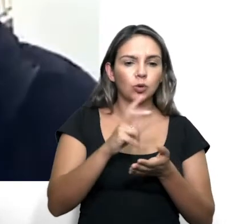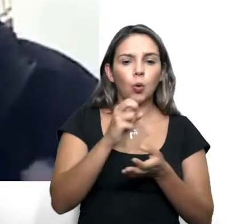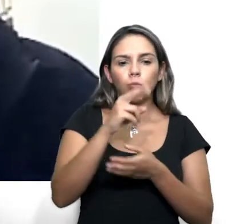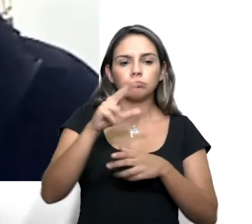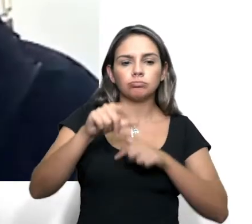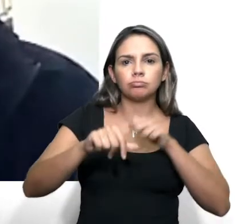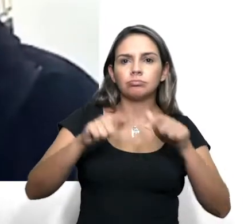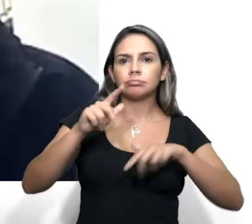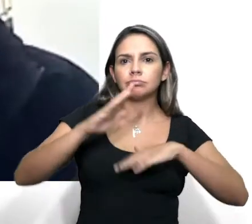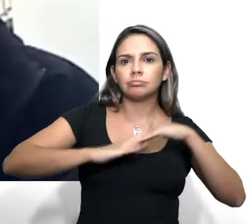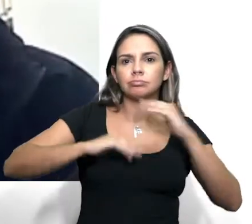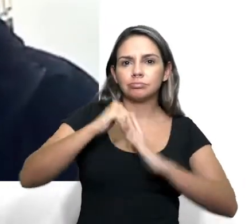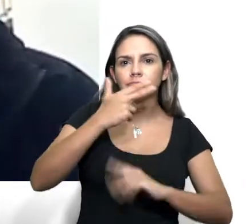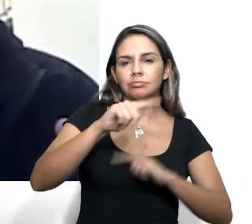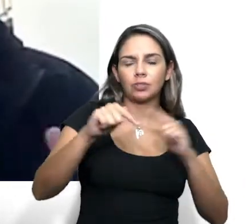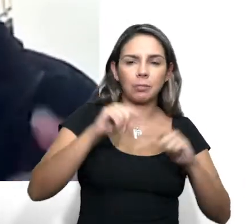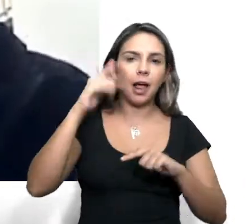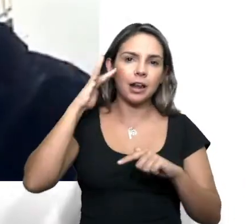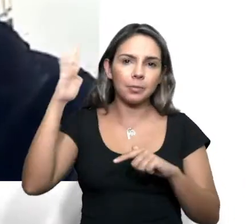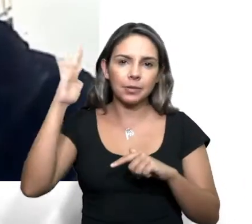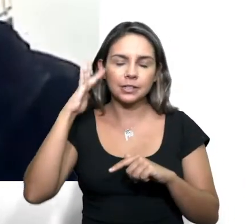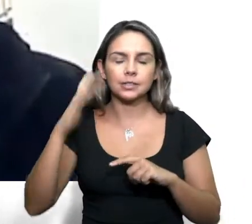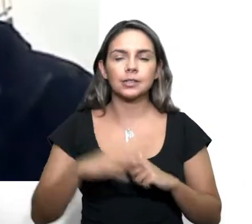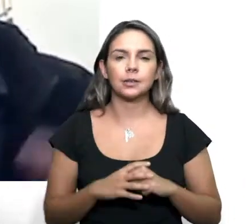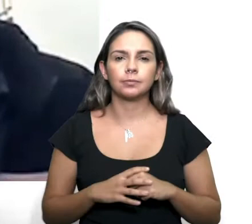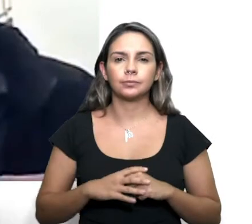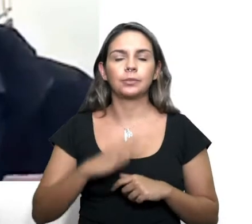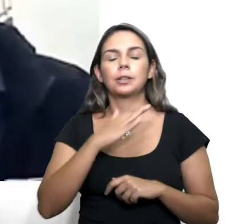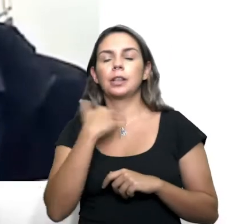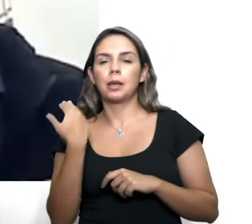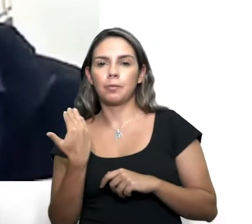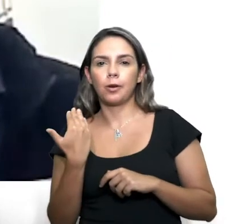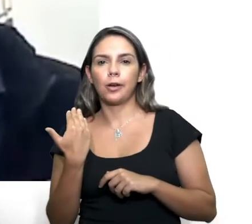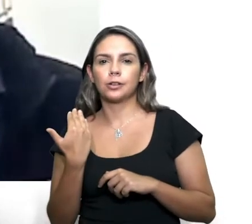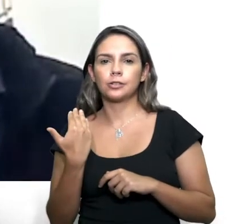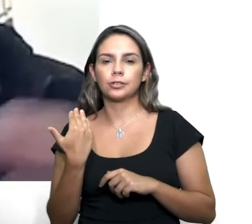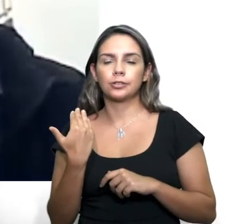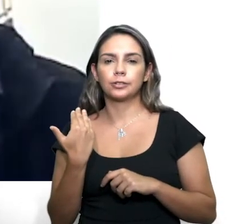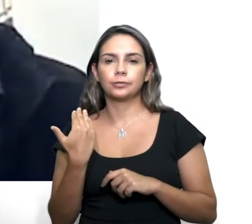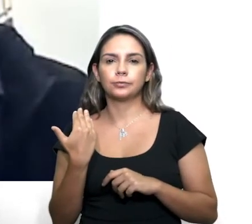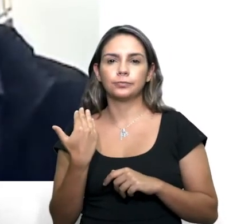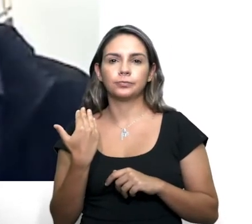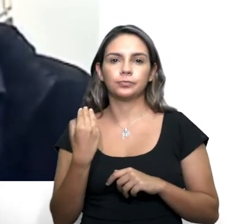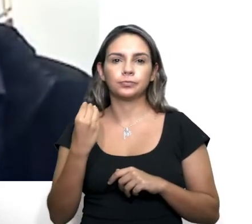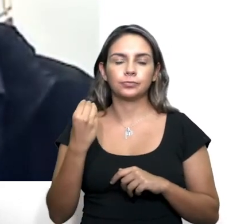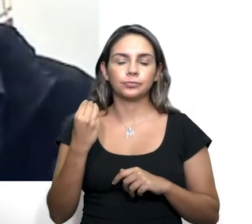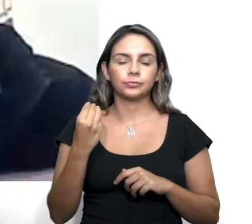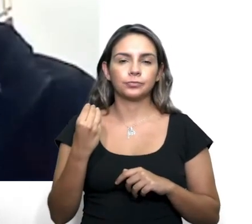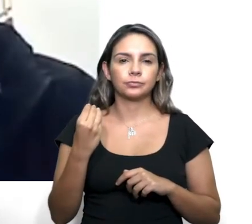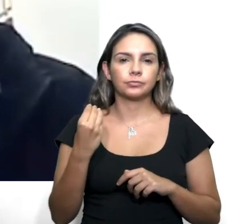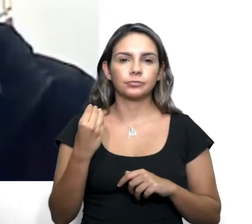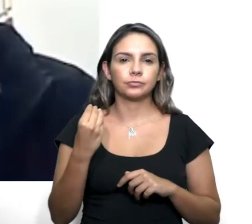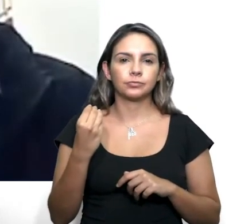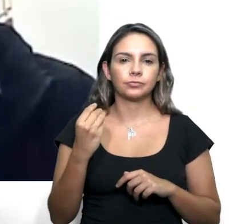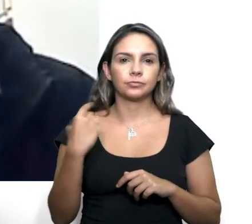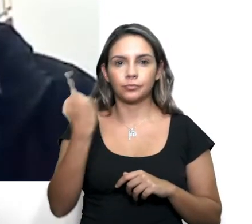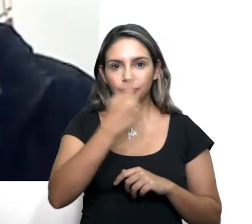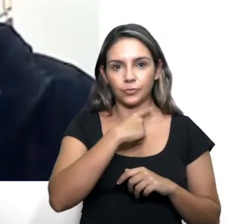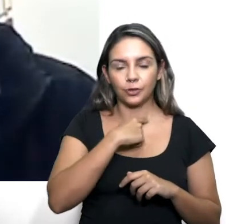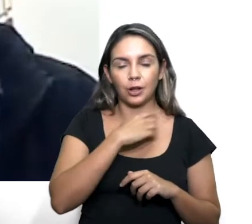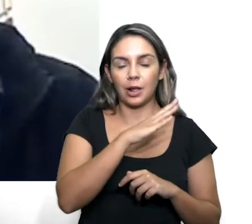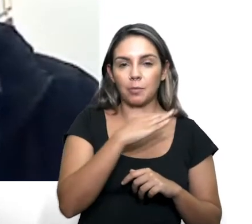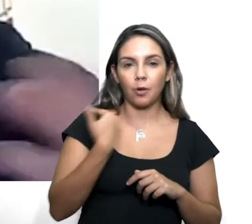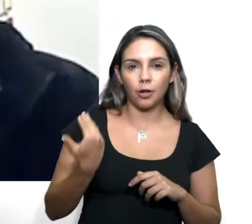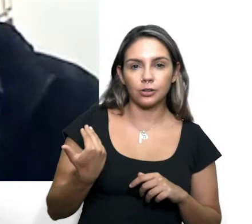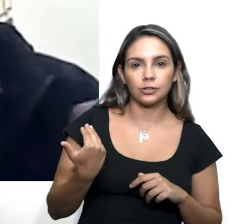e pensarmos à volta disso. Pensarmos, por exemplo, na morte a partir de um texto do Kafka, pensarmos na morte a partir